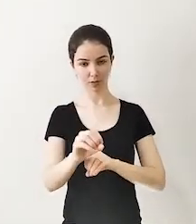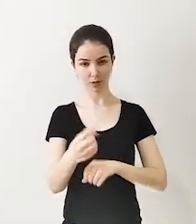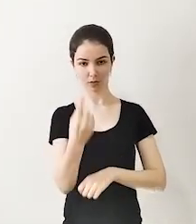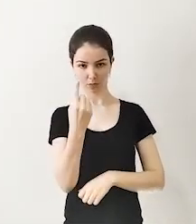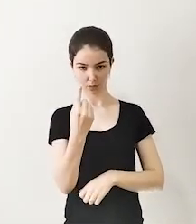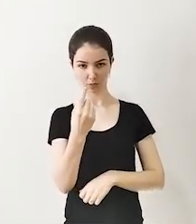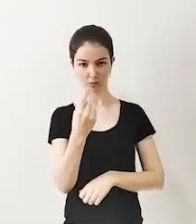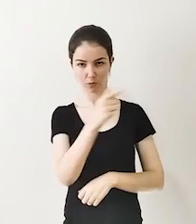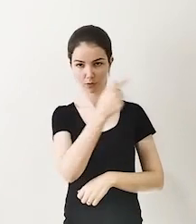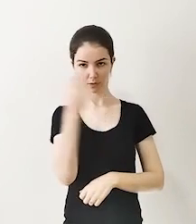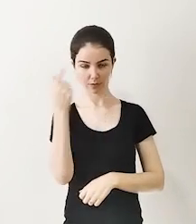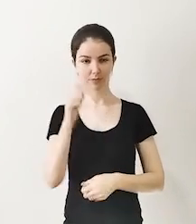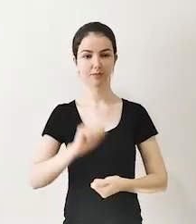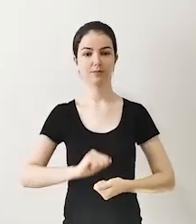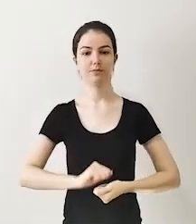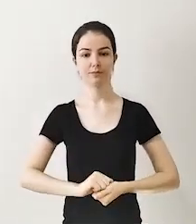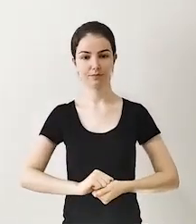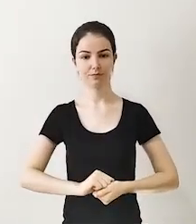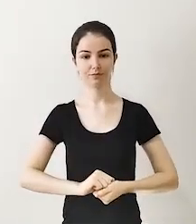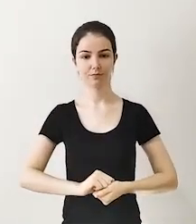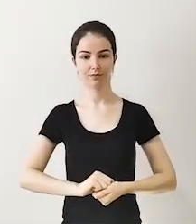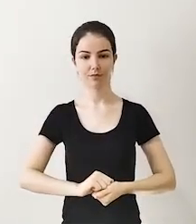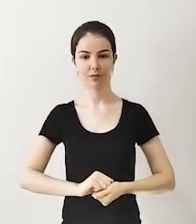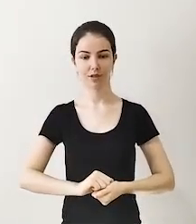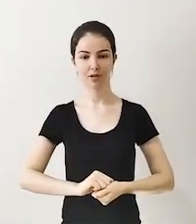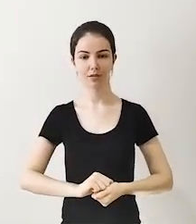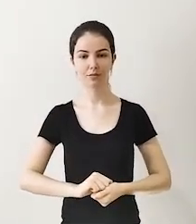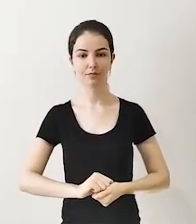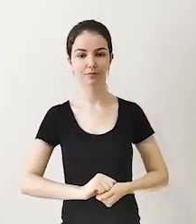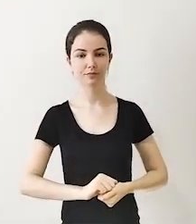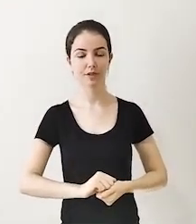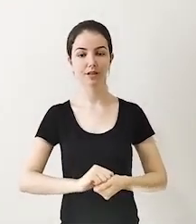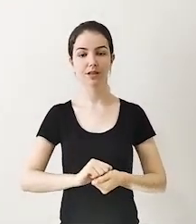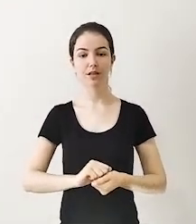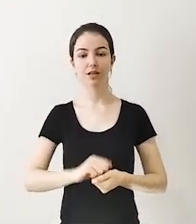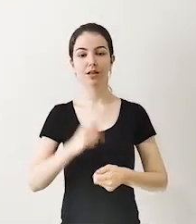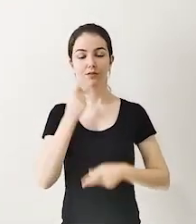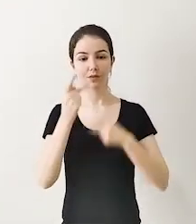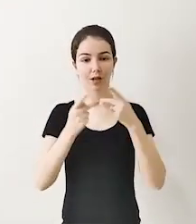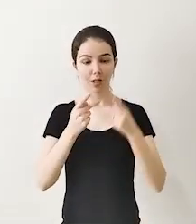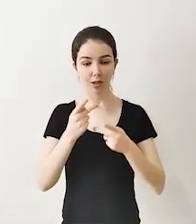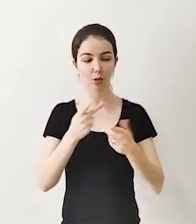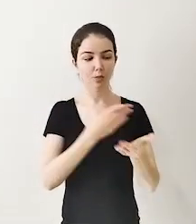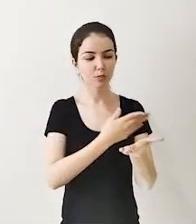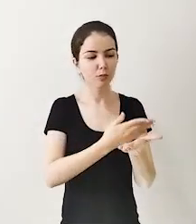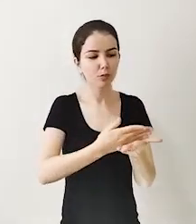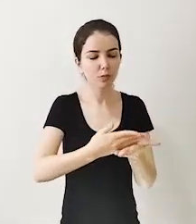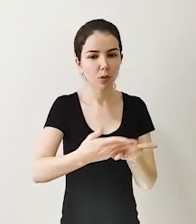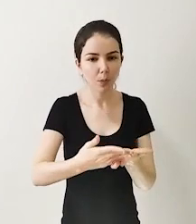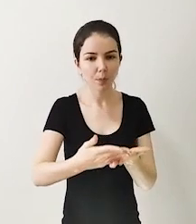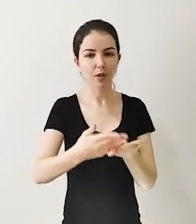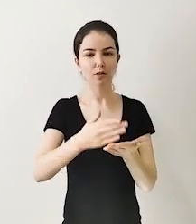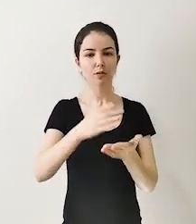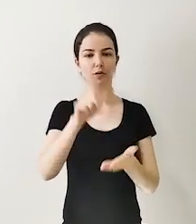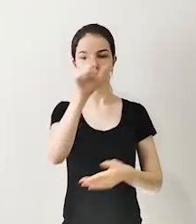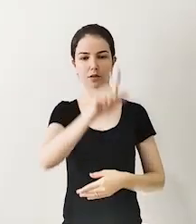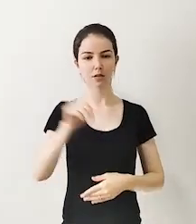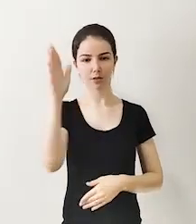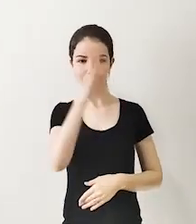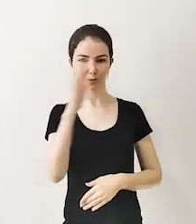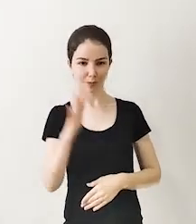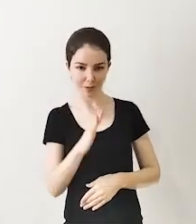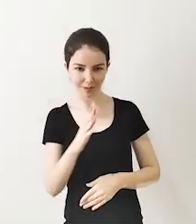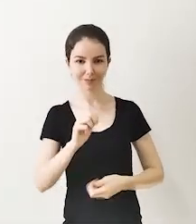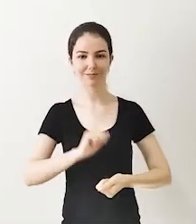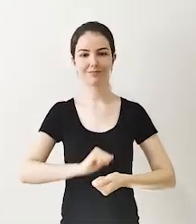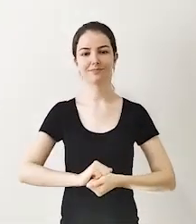está aqui na descrição do vídeo, vai ser voltada a falar aí do primeiro momento da literatura brasileira, que foi o quentismo. Mas, antes de mais